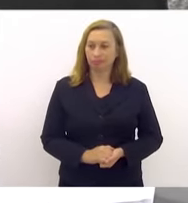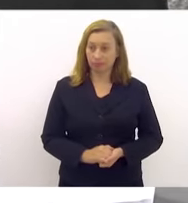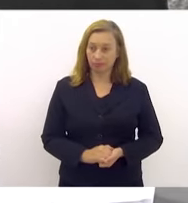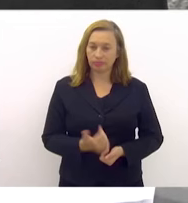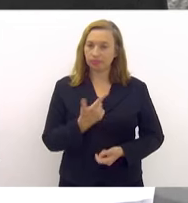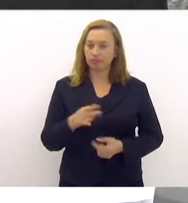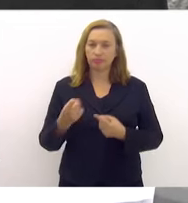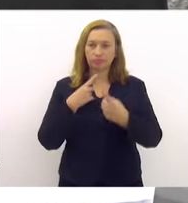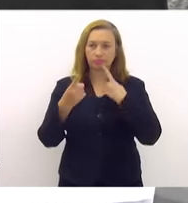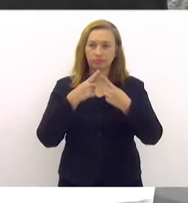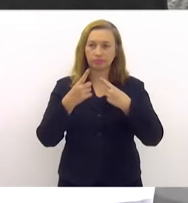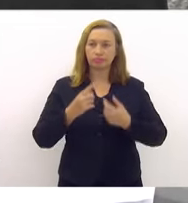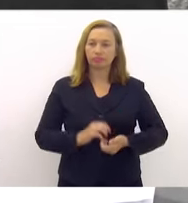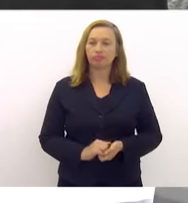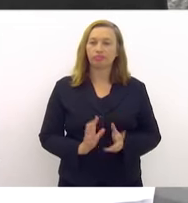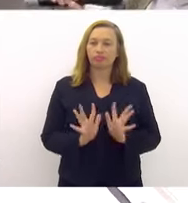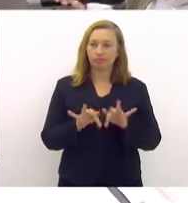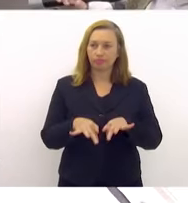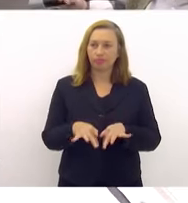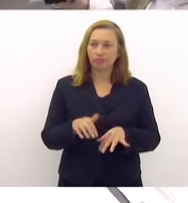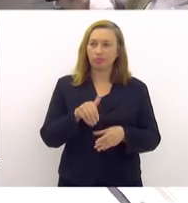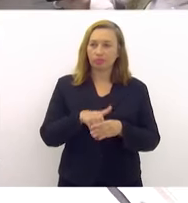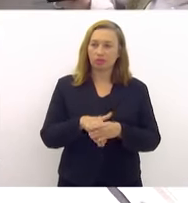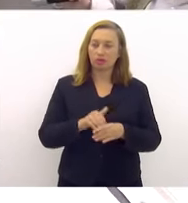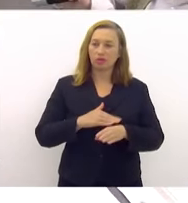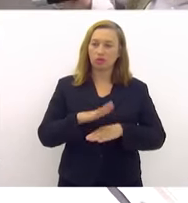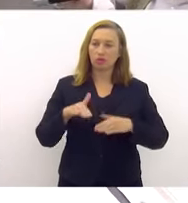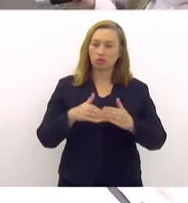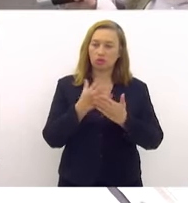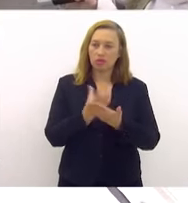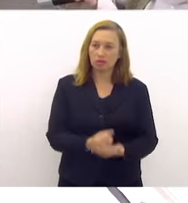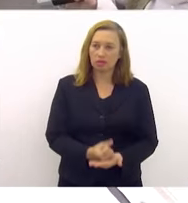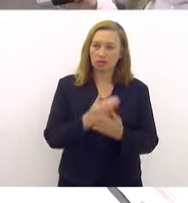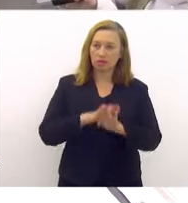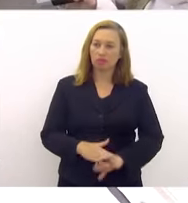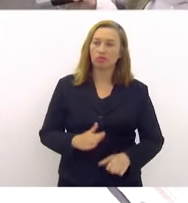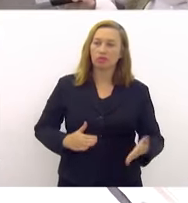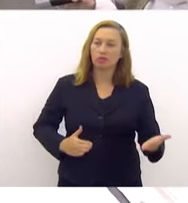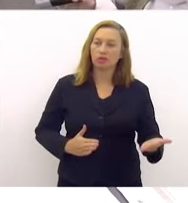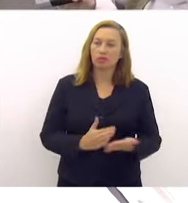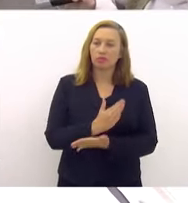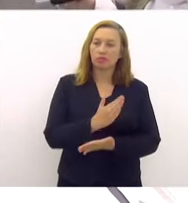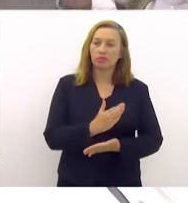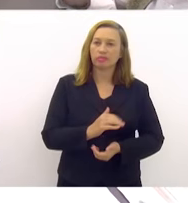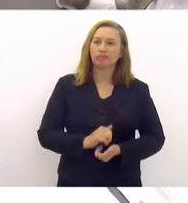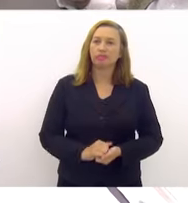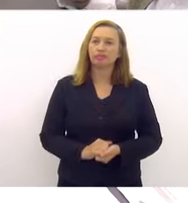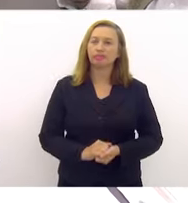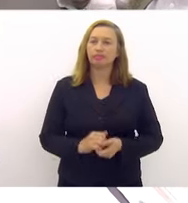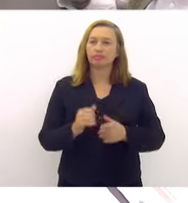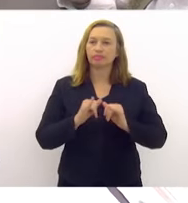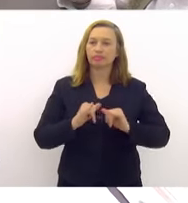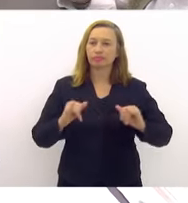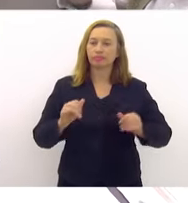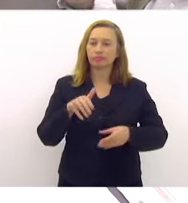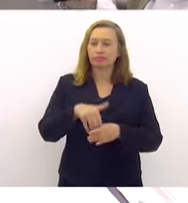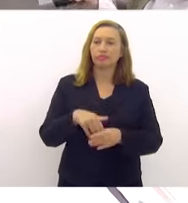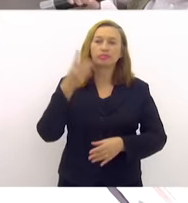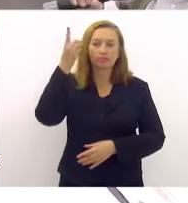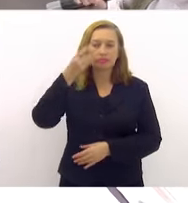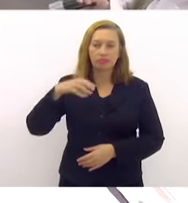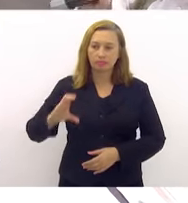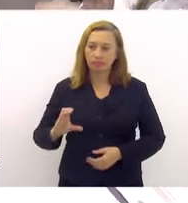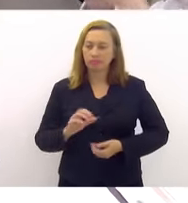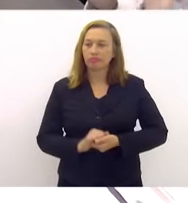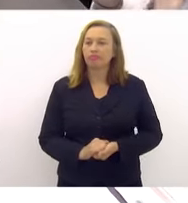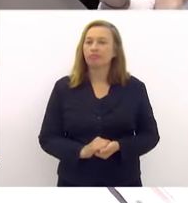Não havendo quem queira discutir, encerrada a discussão, em votação, senhores que aprovam, permaneçam como estão. Aprovado, declaração de voto, deputado Mink.